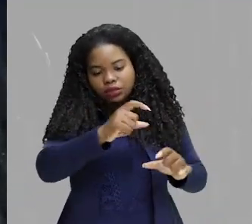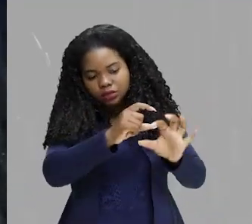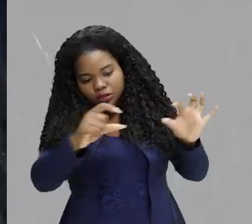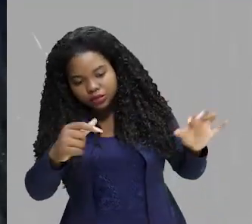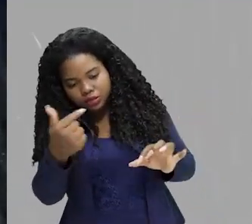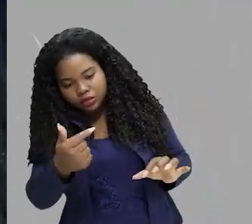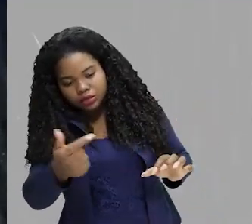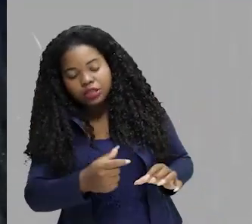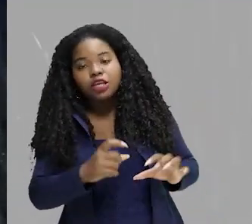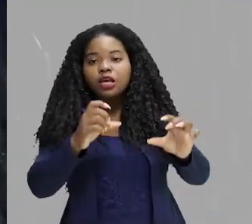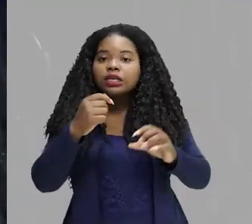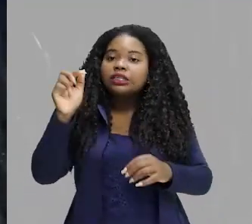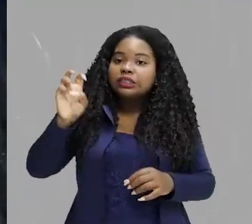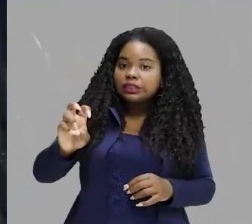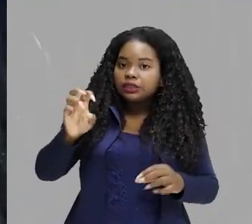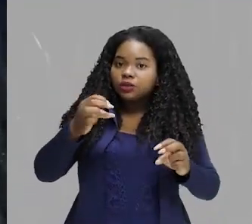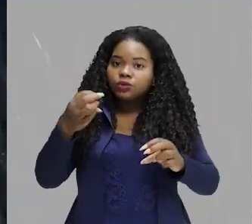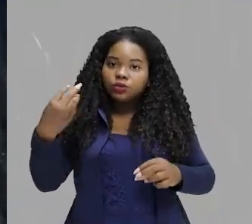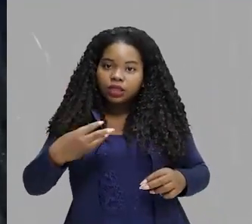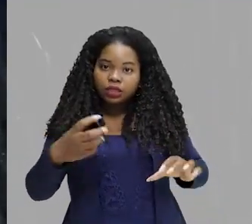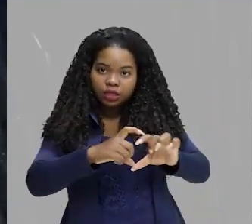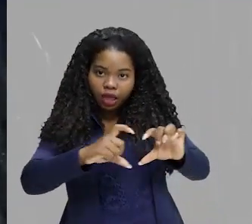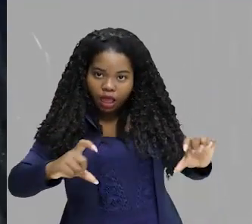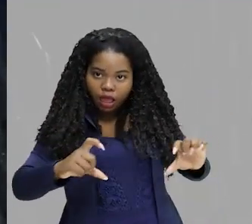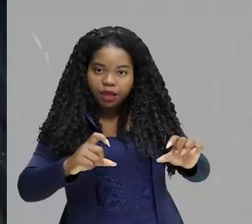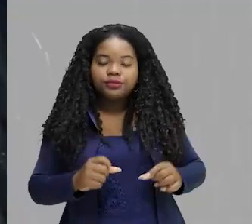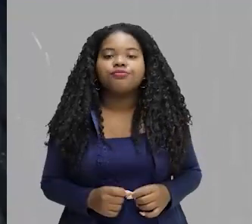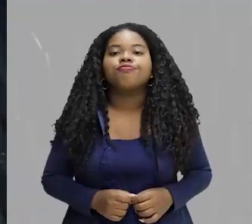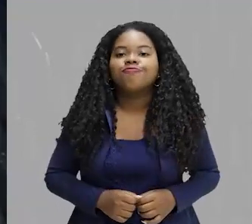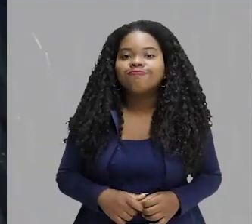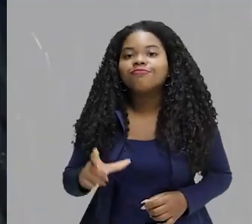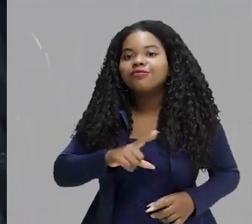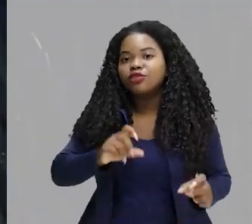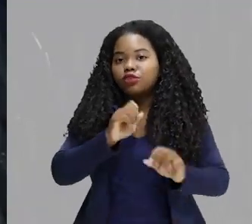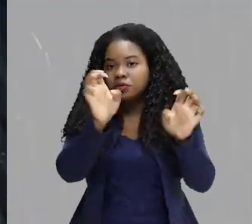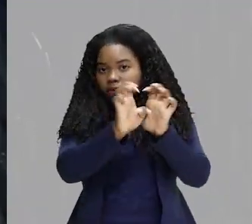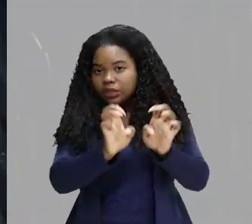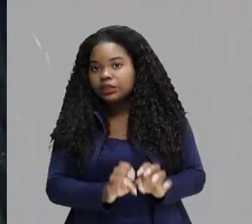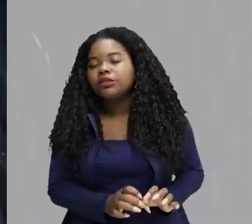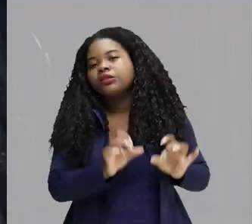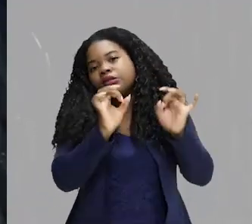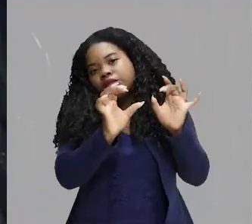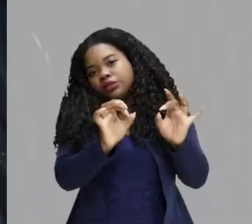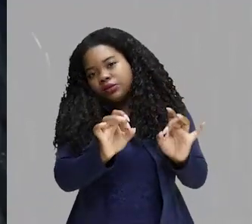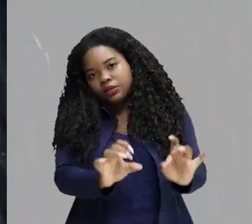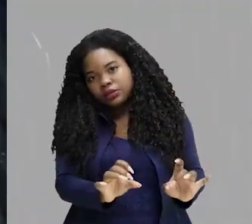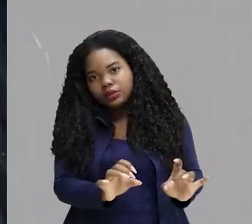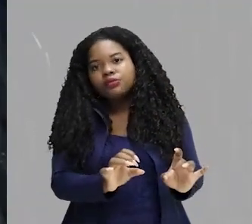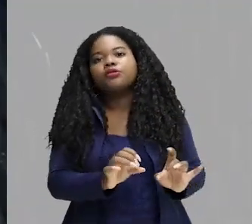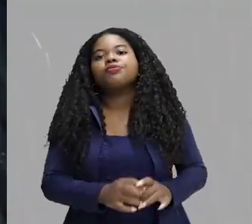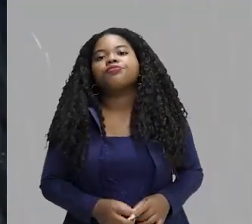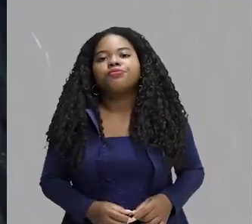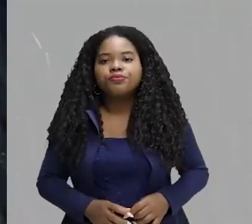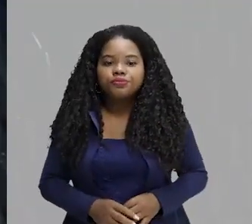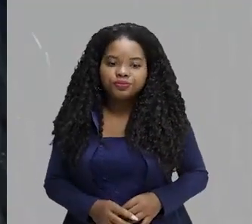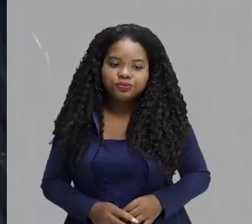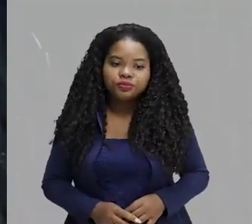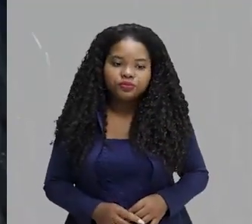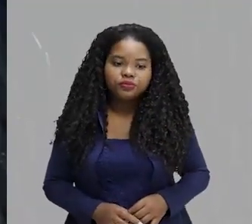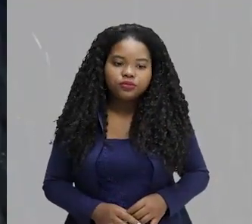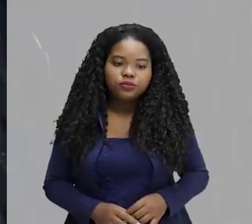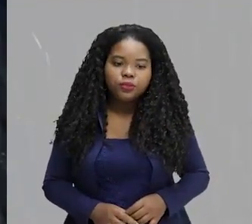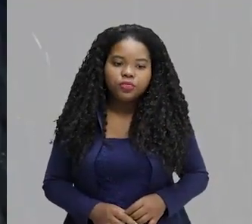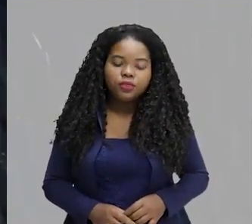5 sílabas na terceira. Então, o haiku ele tem um padrão específico contando as sílabas, tá bom? Então,